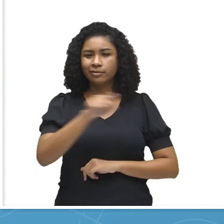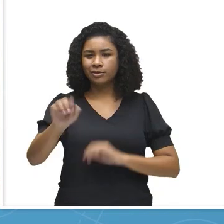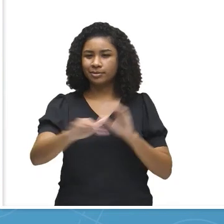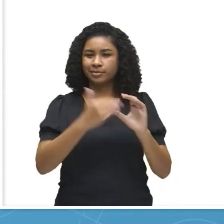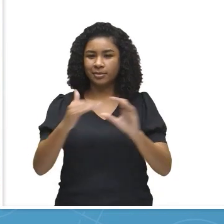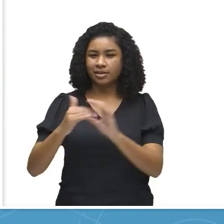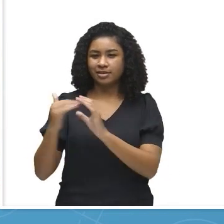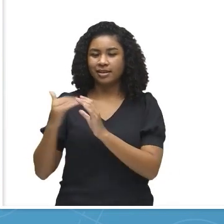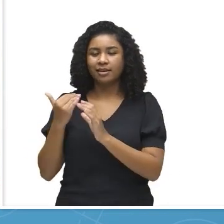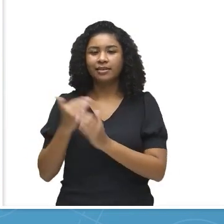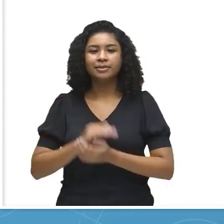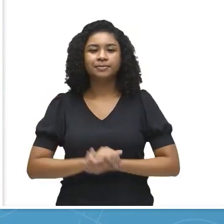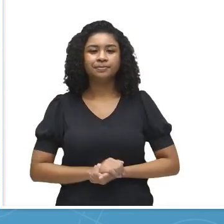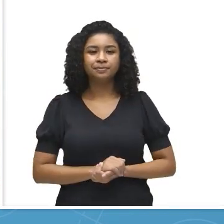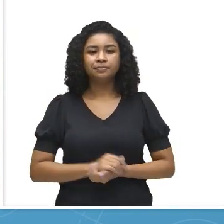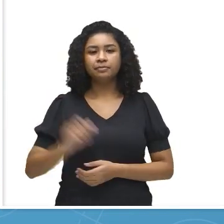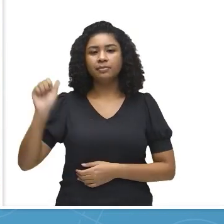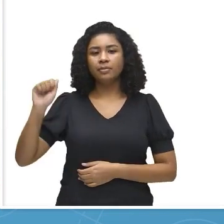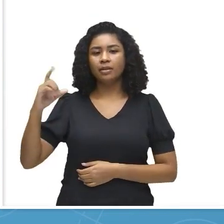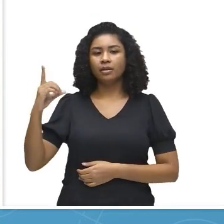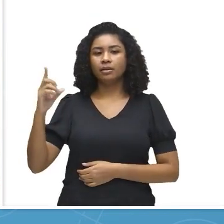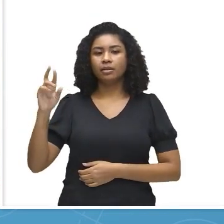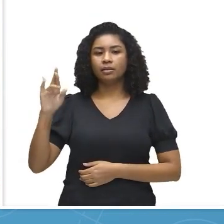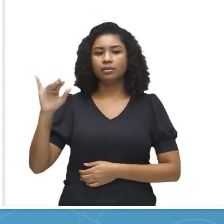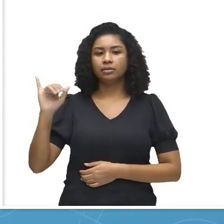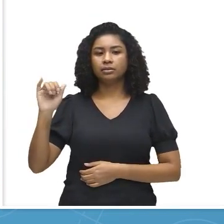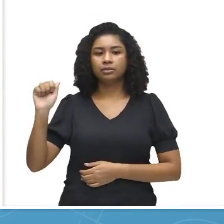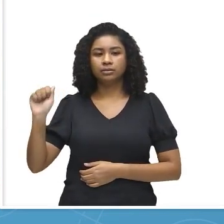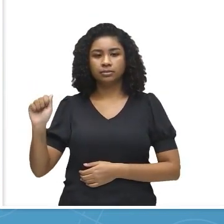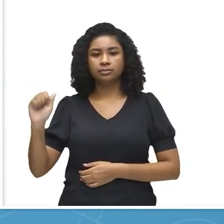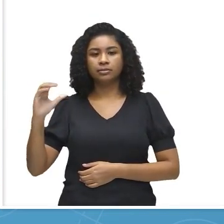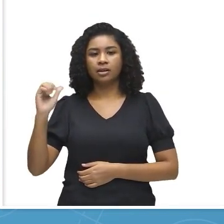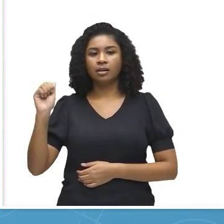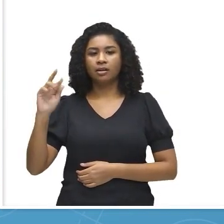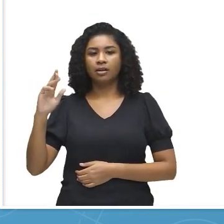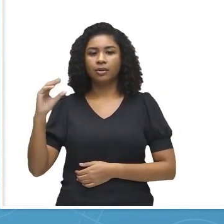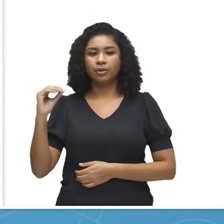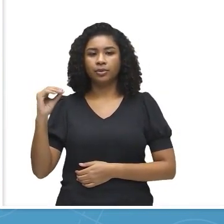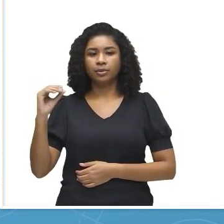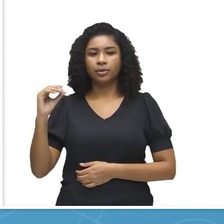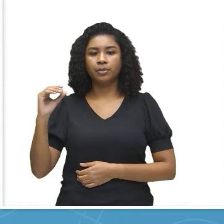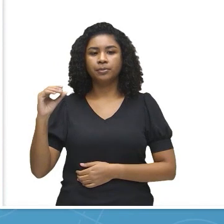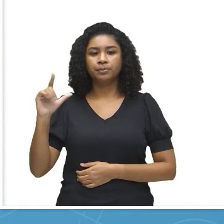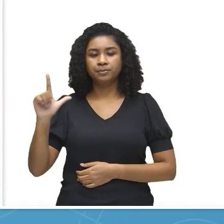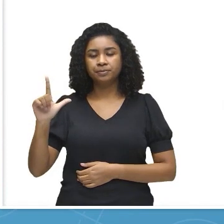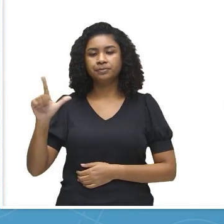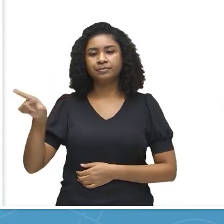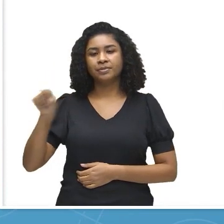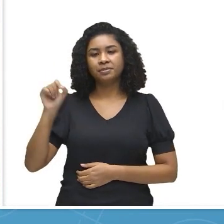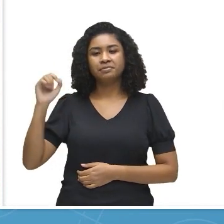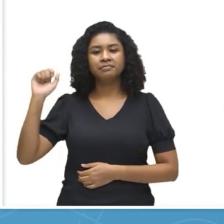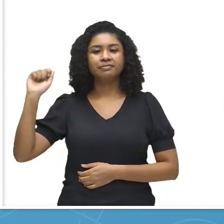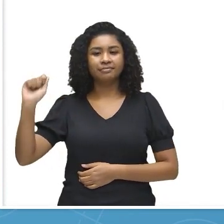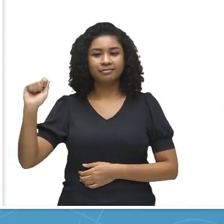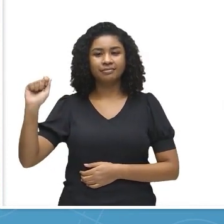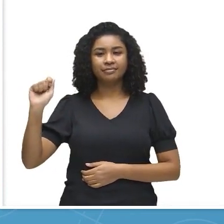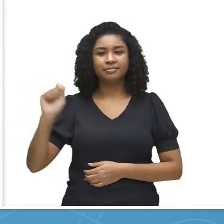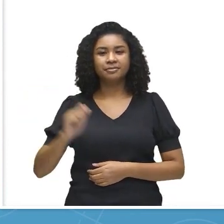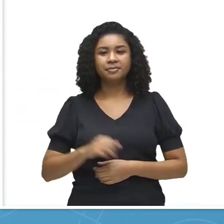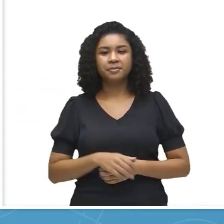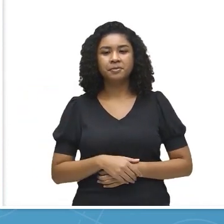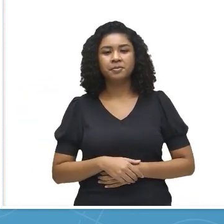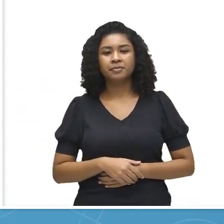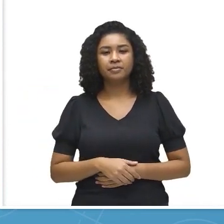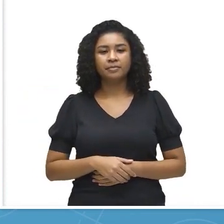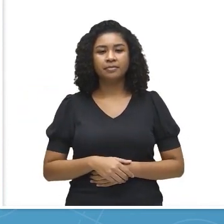nós. Aqui da Adria Carol, que enviou para a gente que a opção correta é a alternativa A.